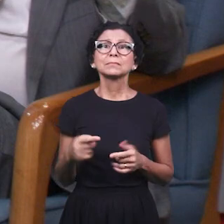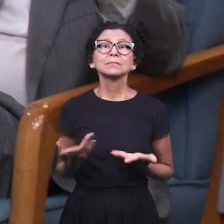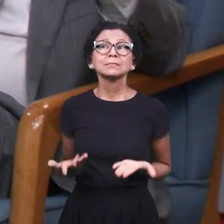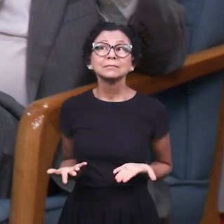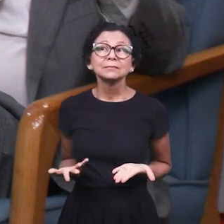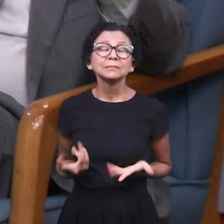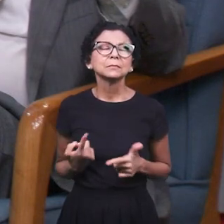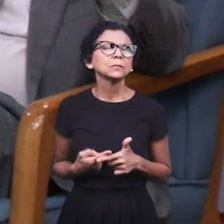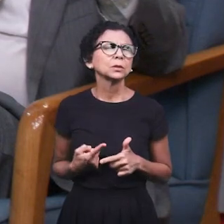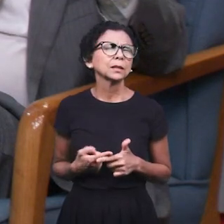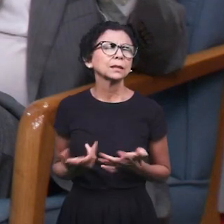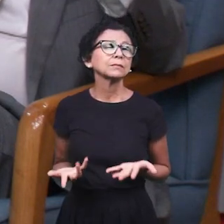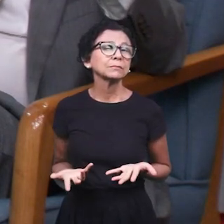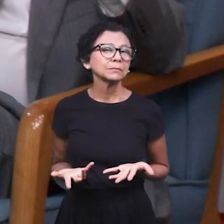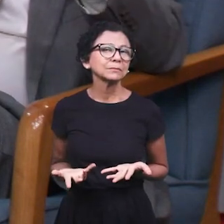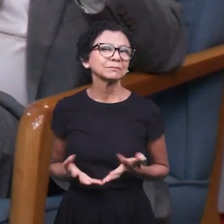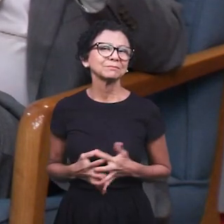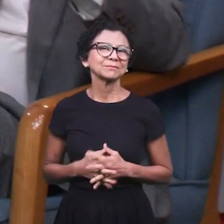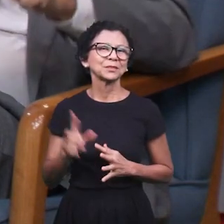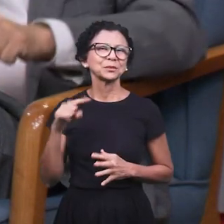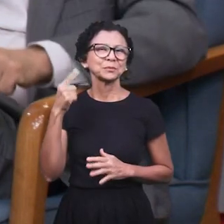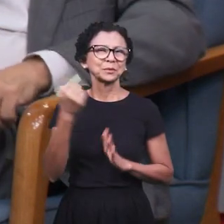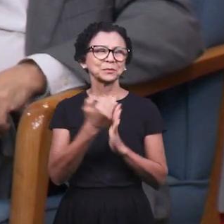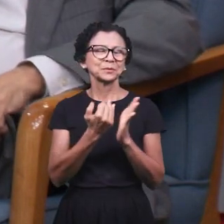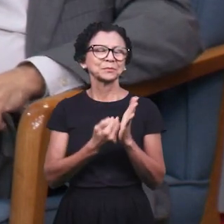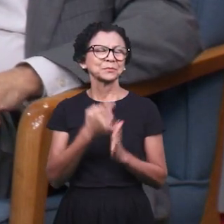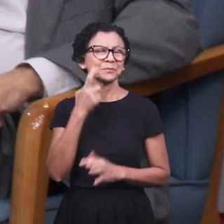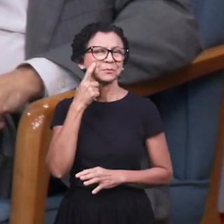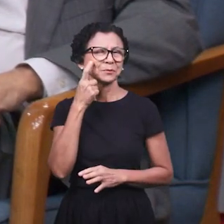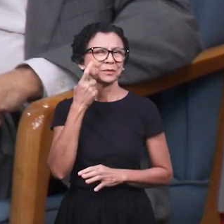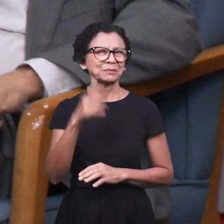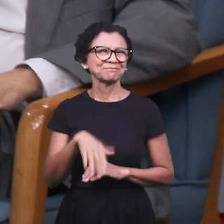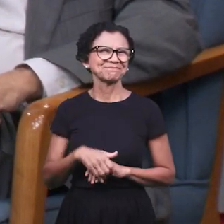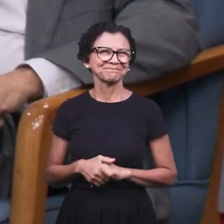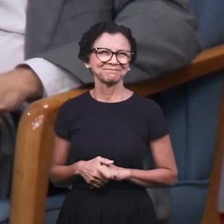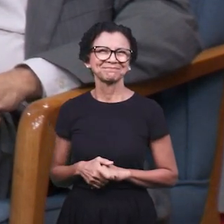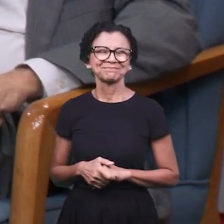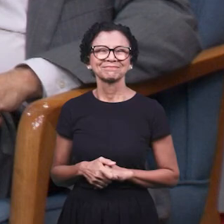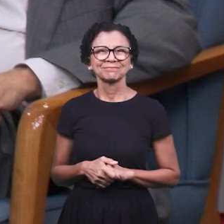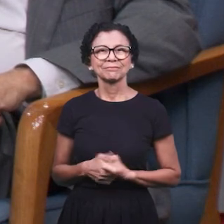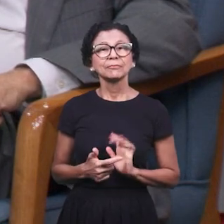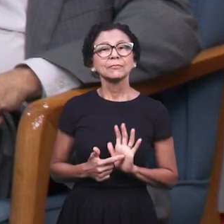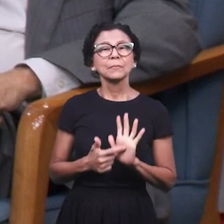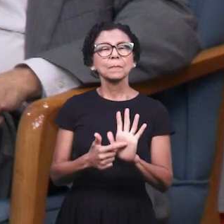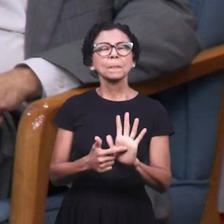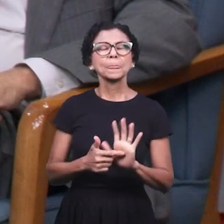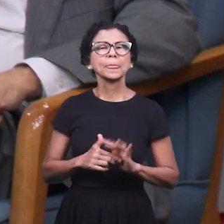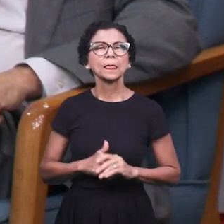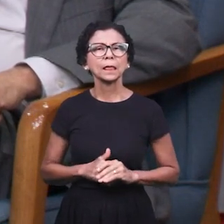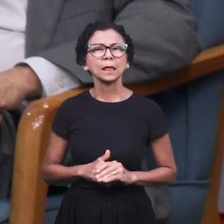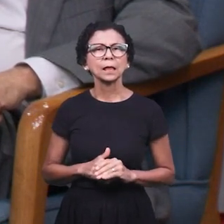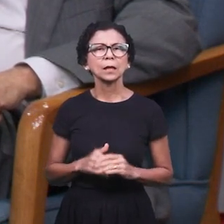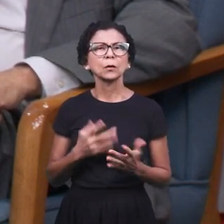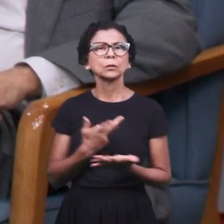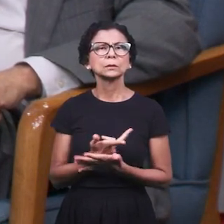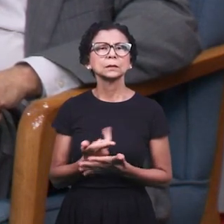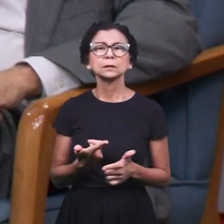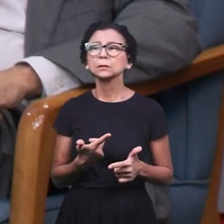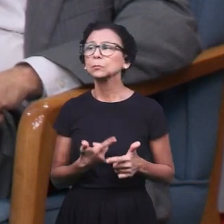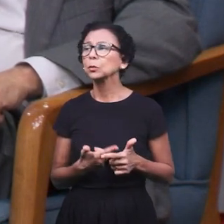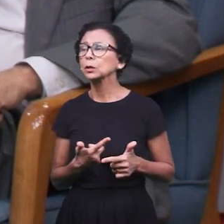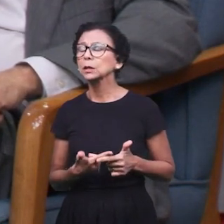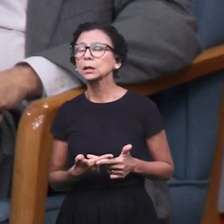Por que isso? Por quê? Nós vamos falar no próximo evento sobre isso, mostrando por que